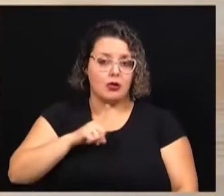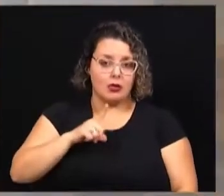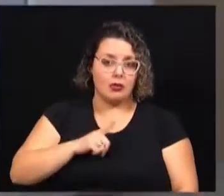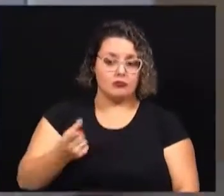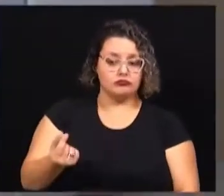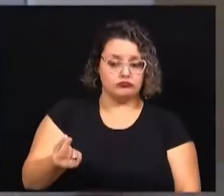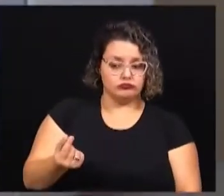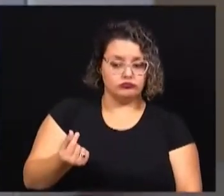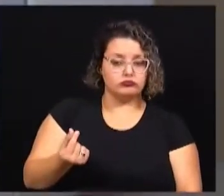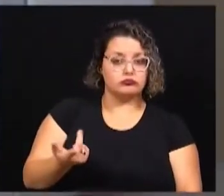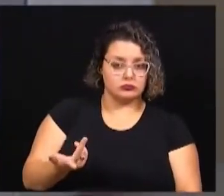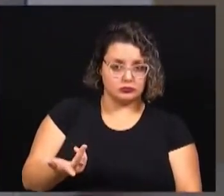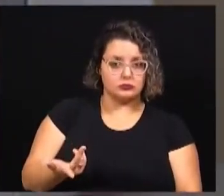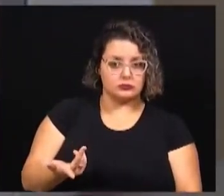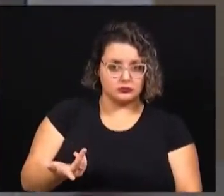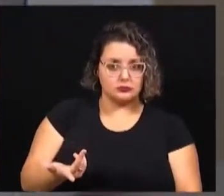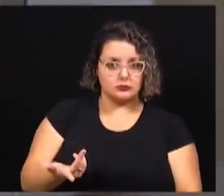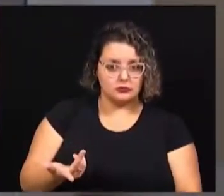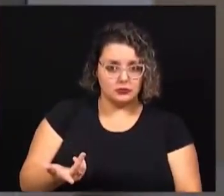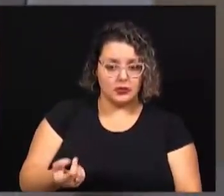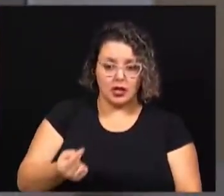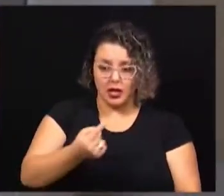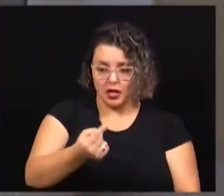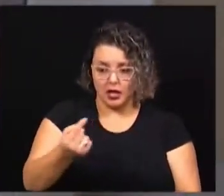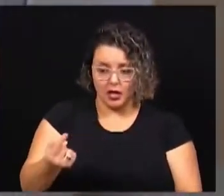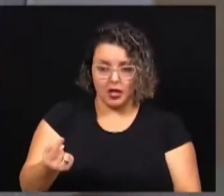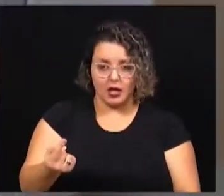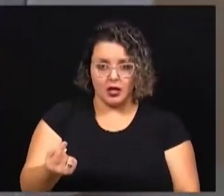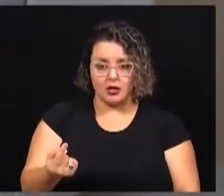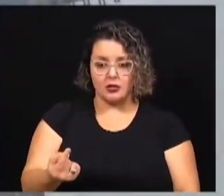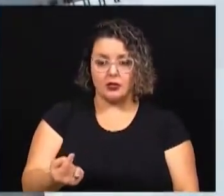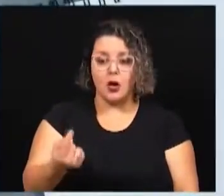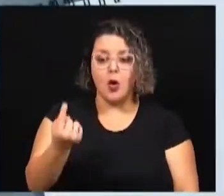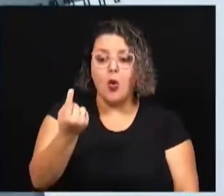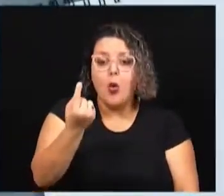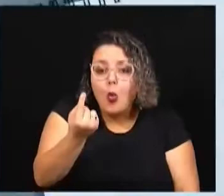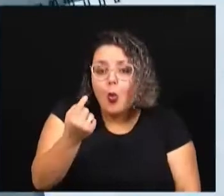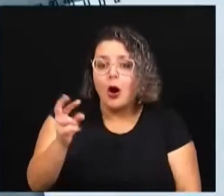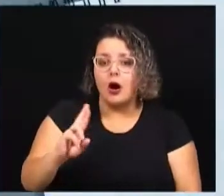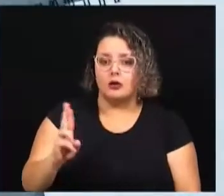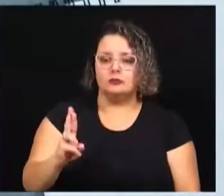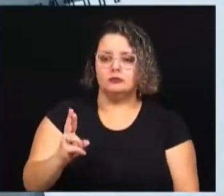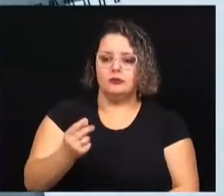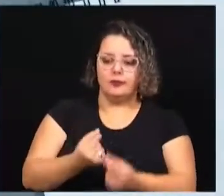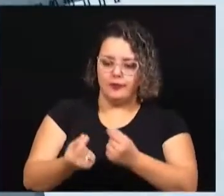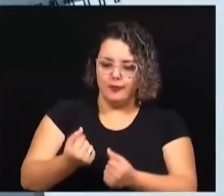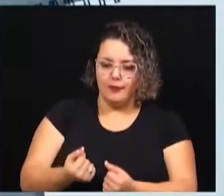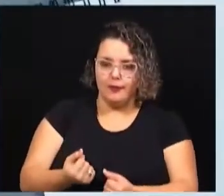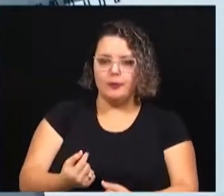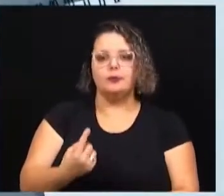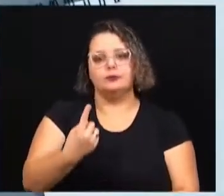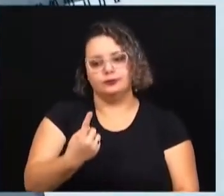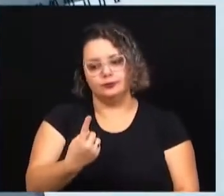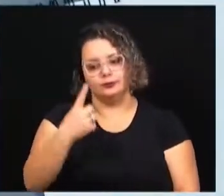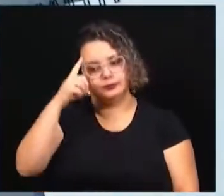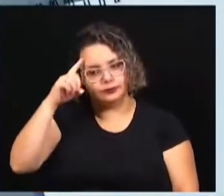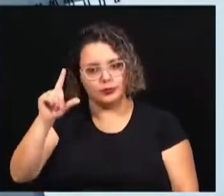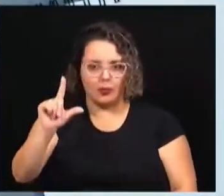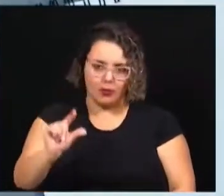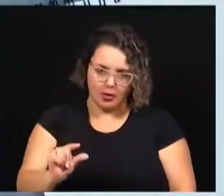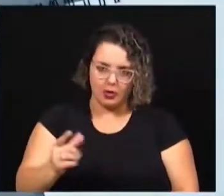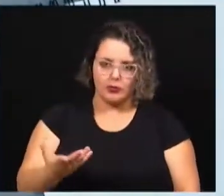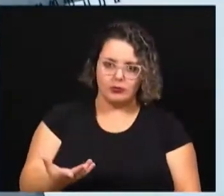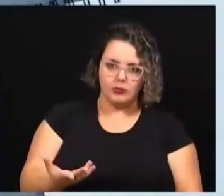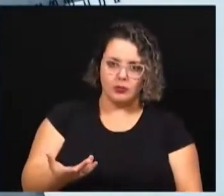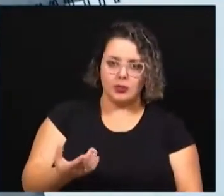dinheiro lá, tem uma boa reserva, e cada R$1 que você economiza hoje é um dia a menos que você trabalha.